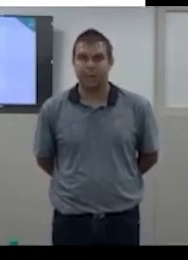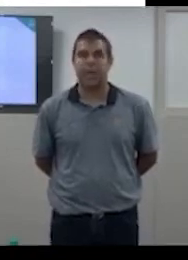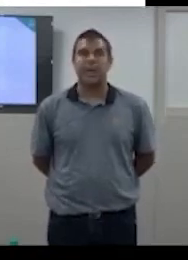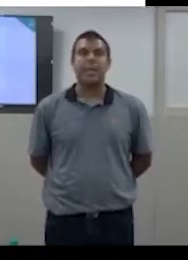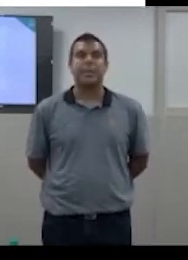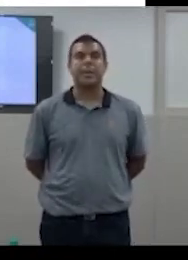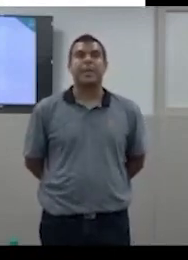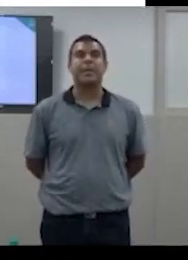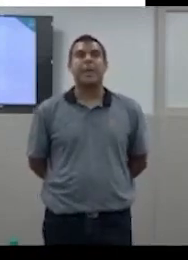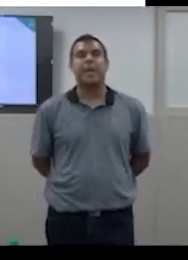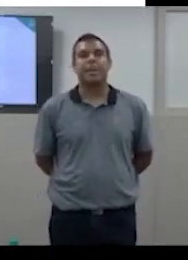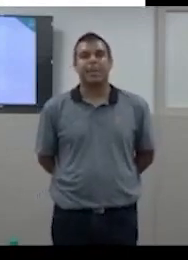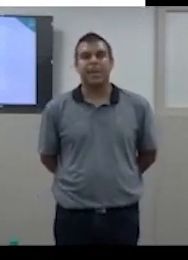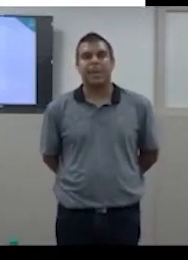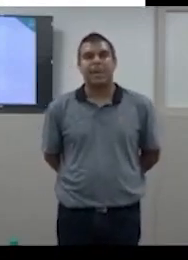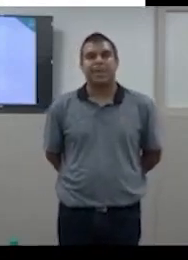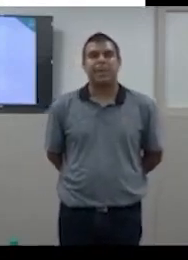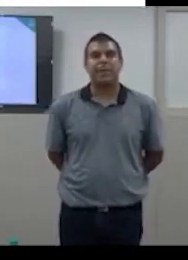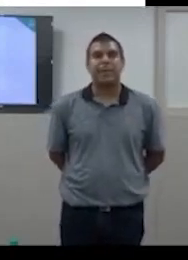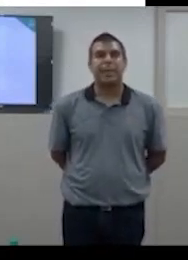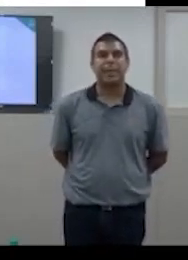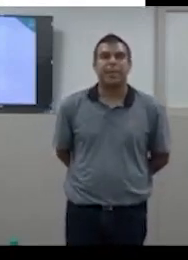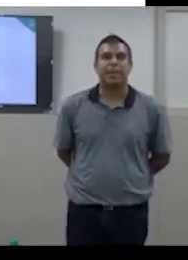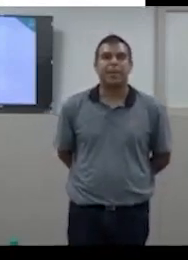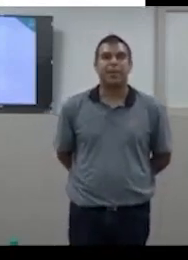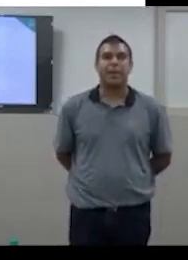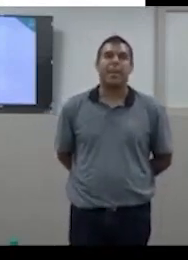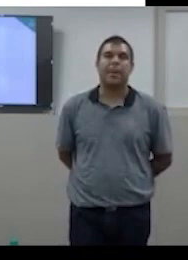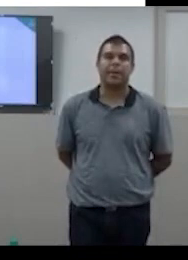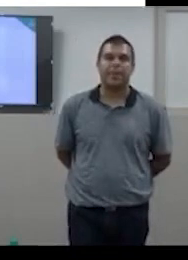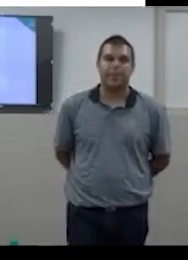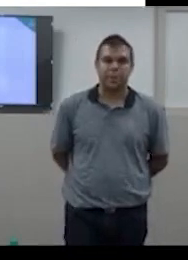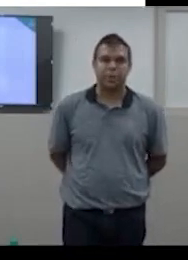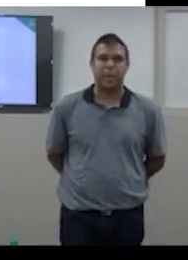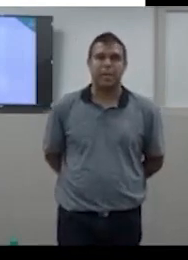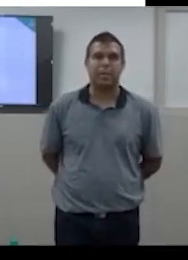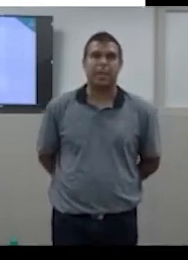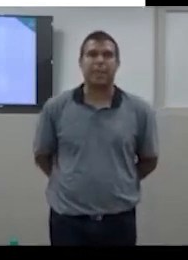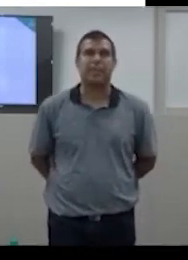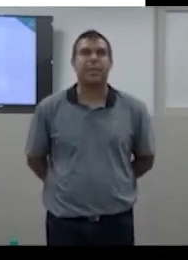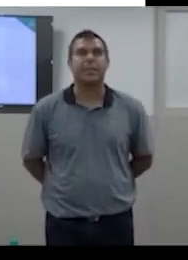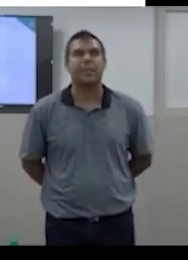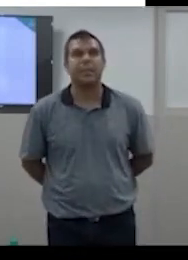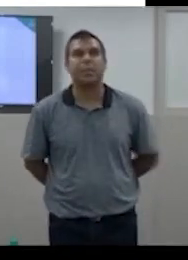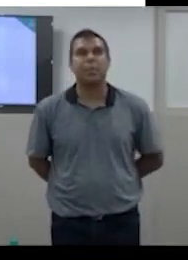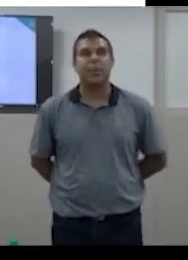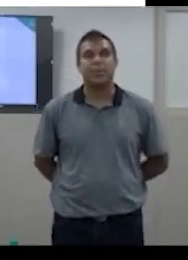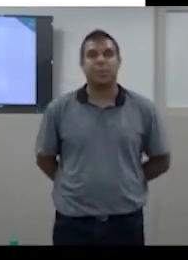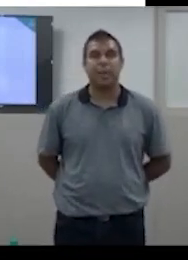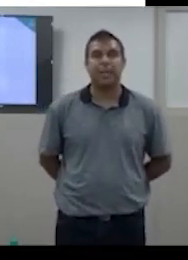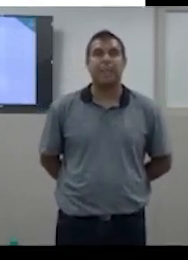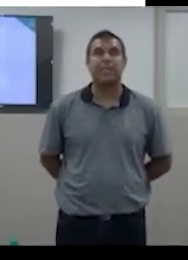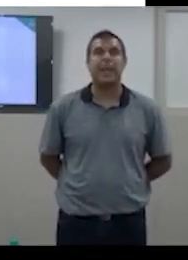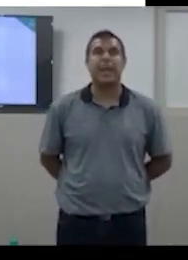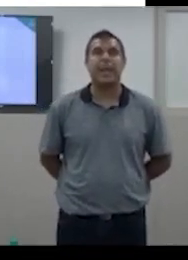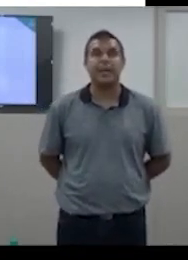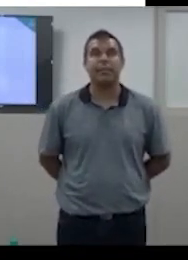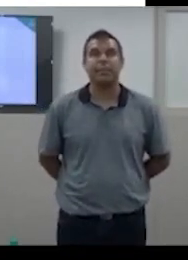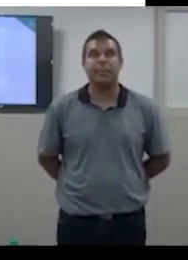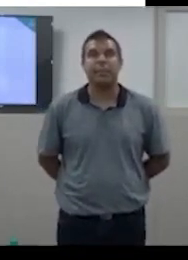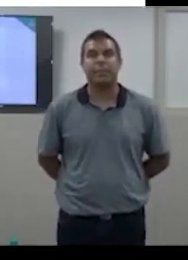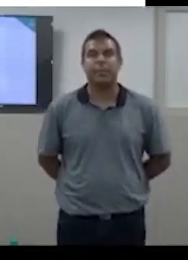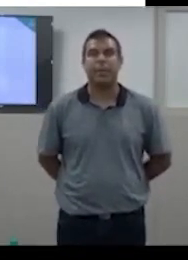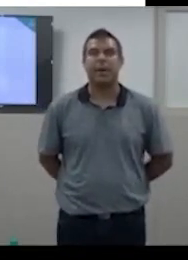só estado. Então ali, de A para B, você vai ter ali, pode ver, aparece a legendinha ali ao lado, que está descrito como fase sólida.